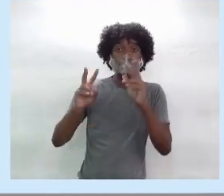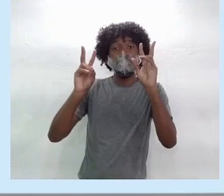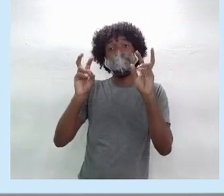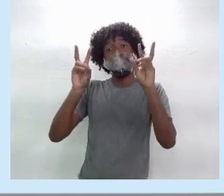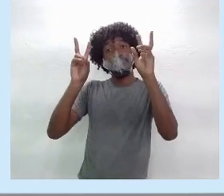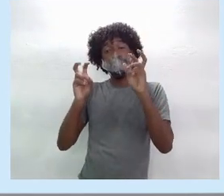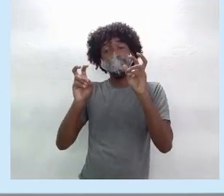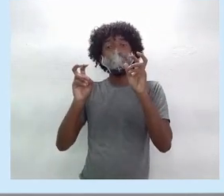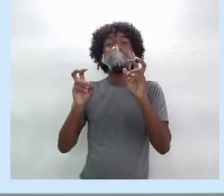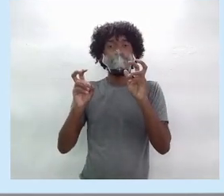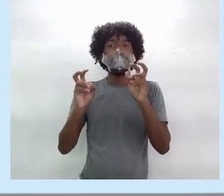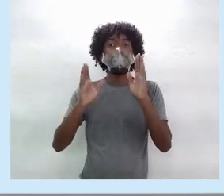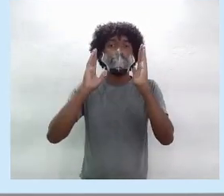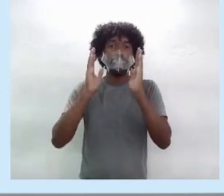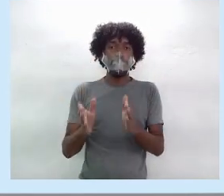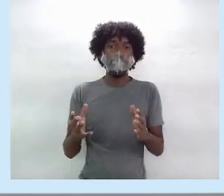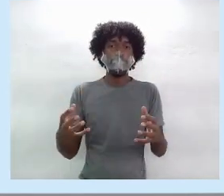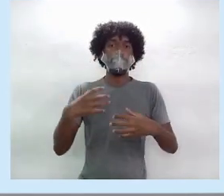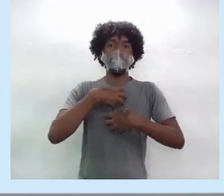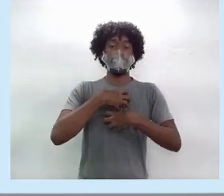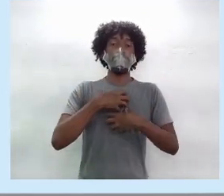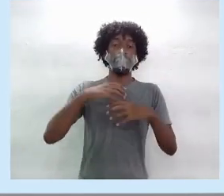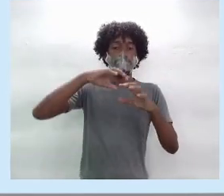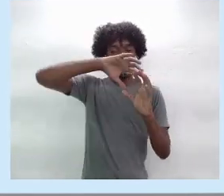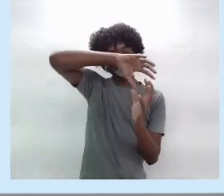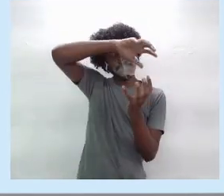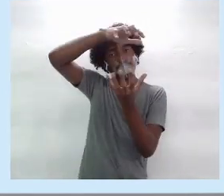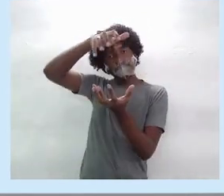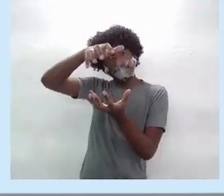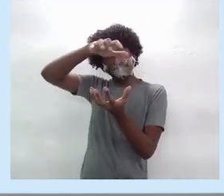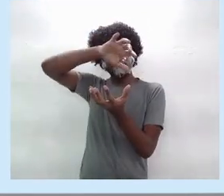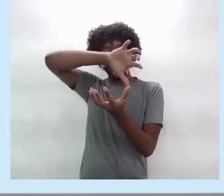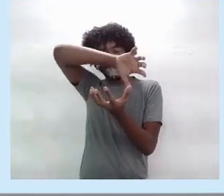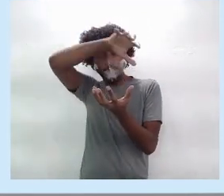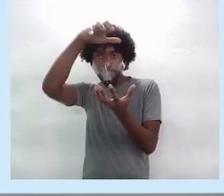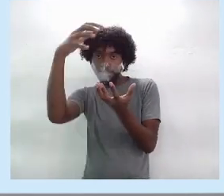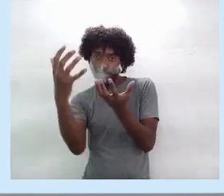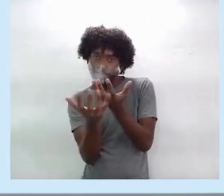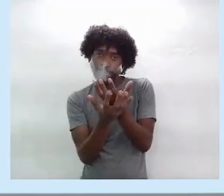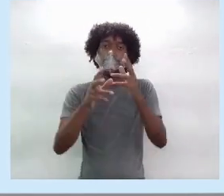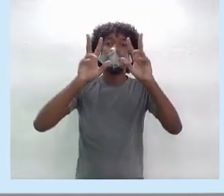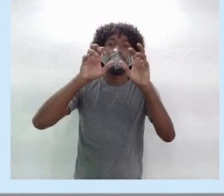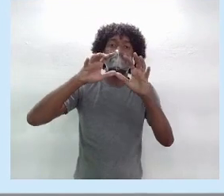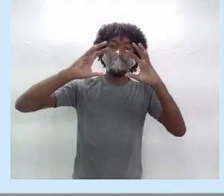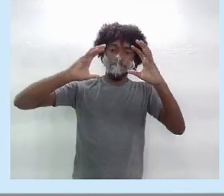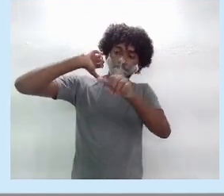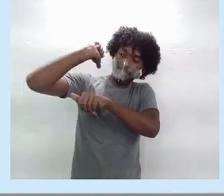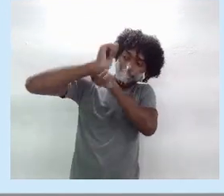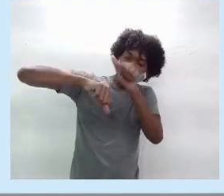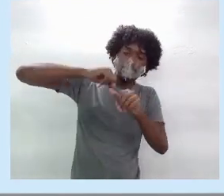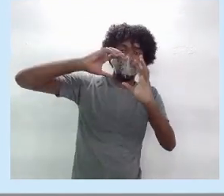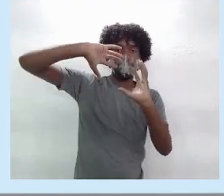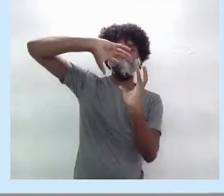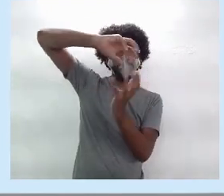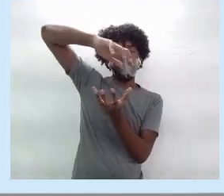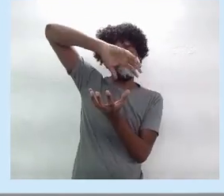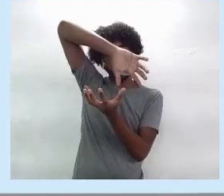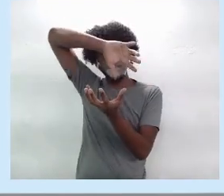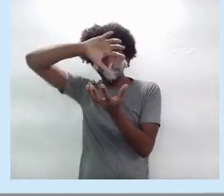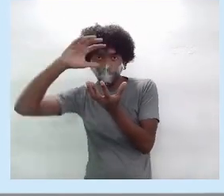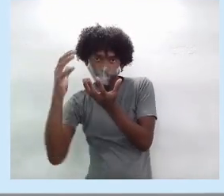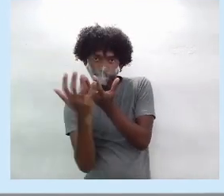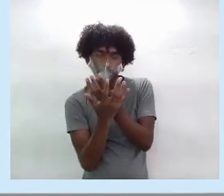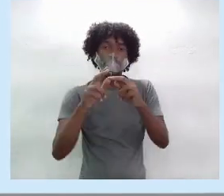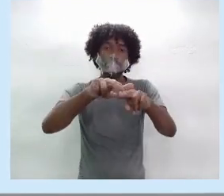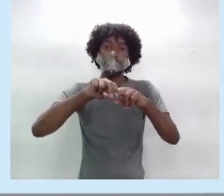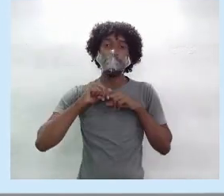na realidade, o efeito estufa, que alteram a questão do efeito estufa, que é causado pelo homem, a